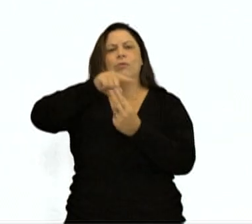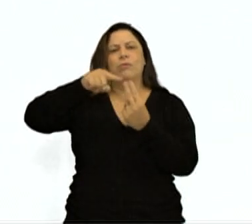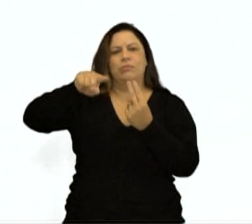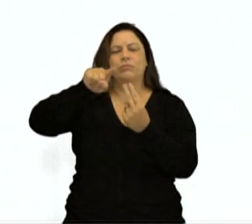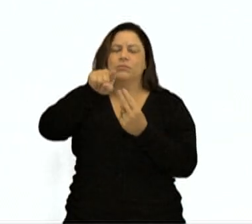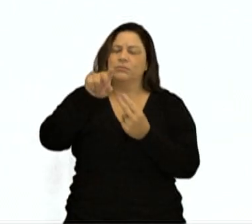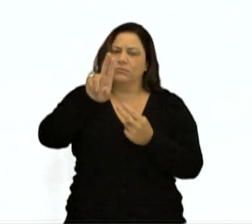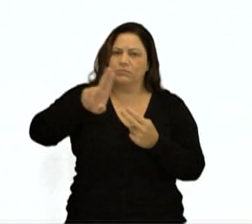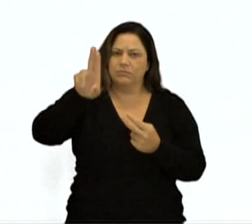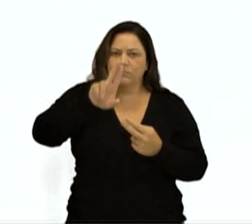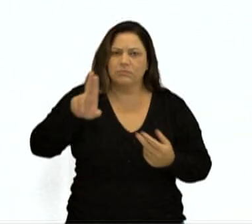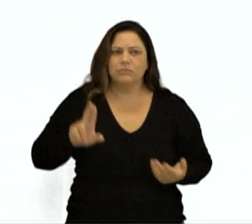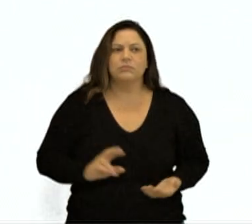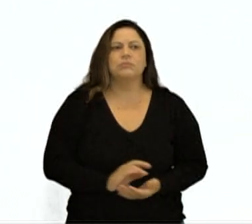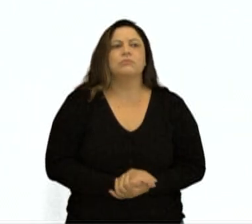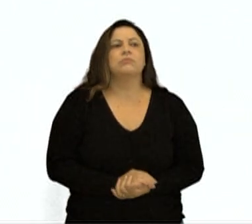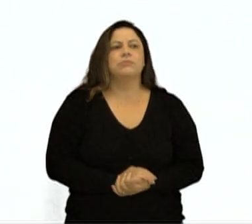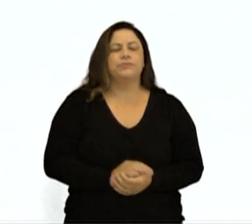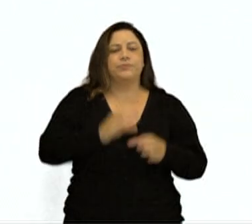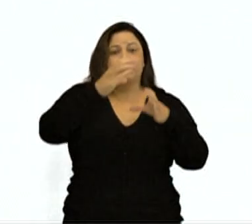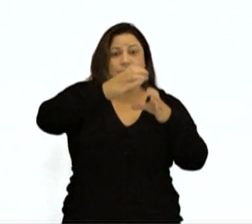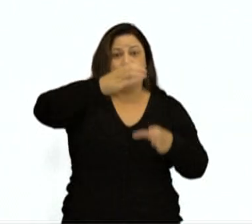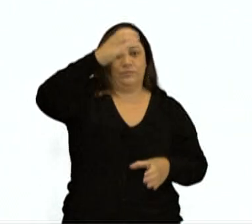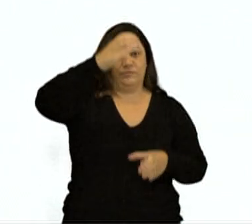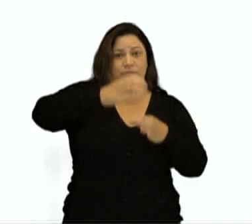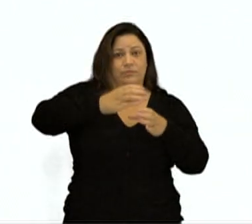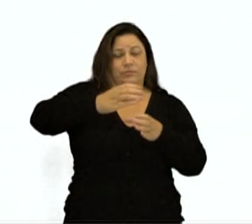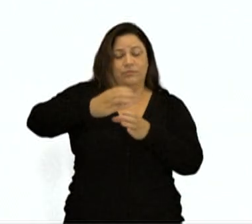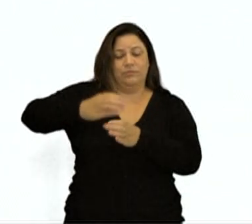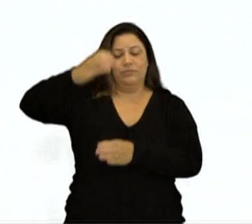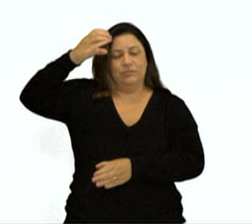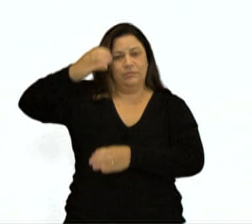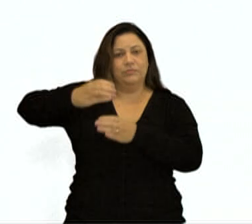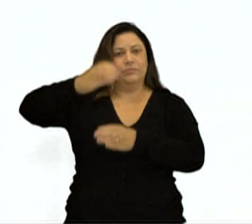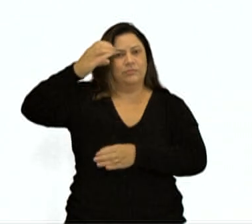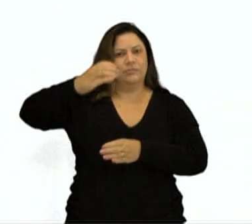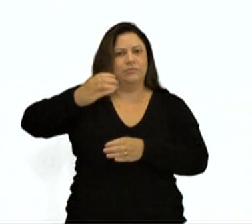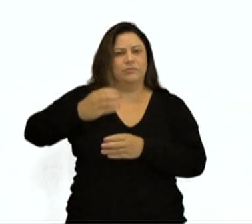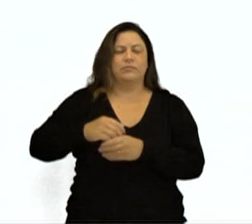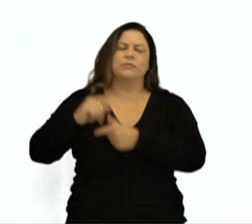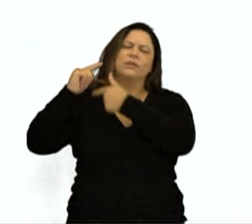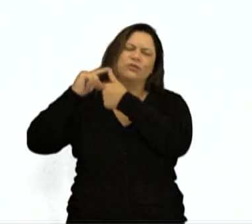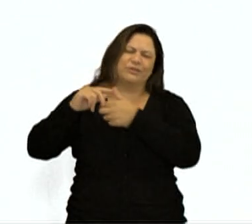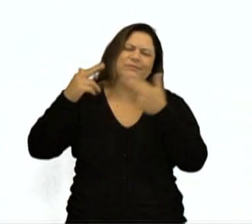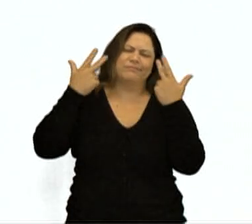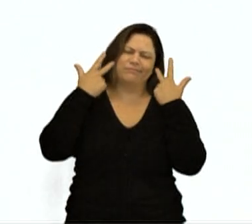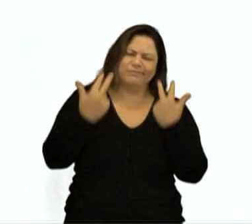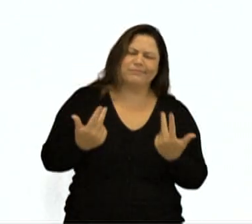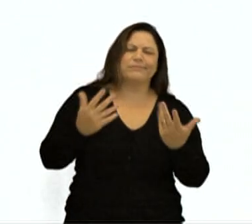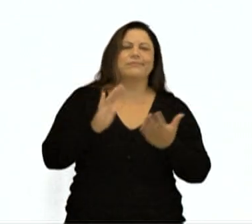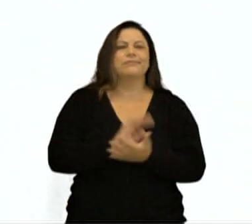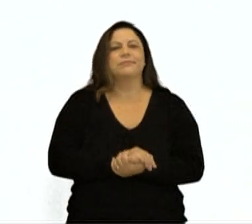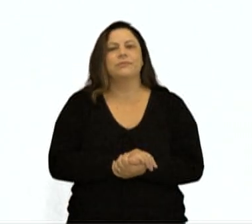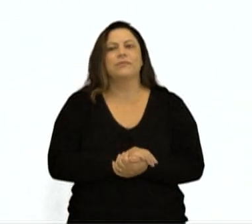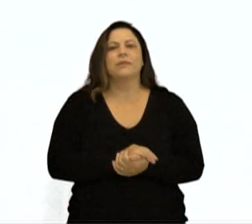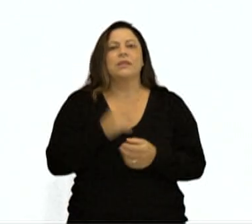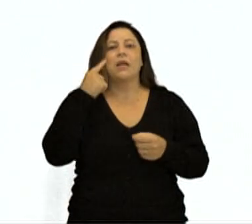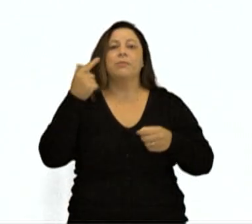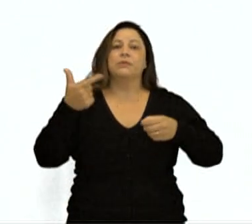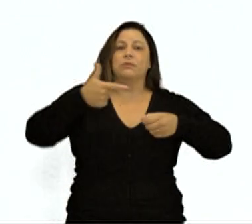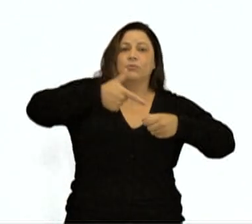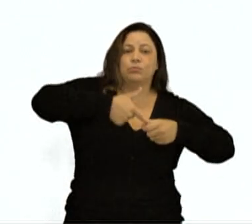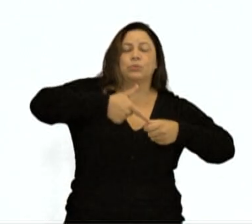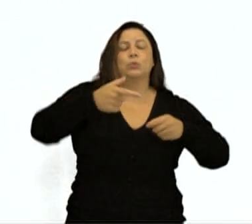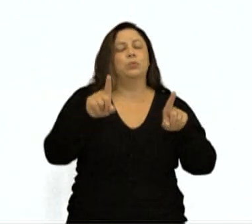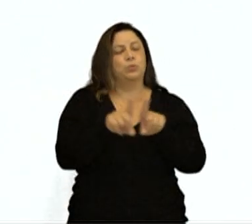são cilindros de armazenamento tradicionais, vocês conhecem. Mesmo lá no posto de gasolina também tem esse cilindro,